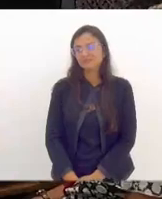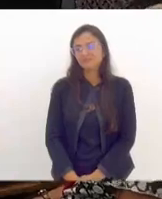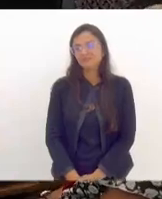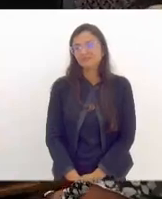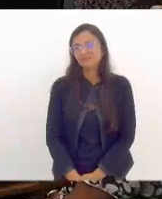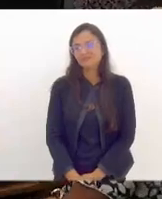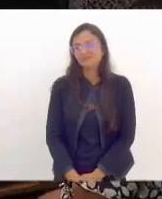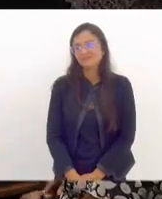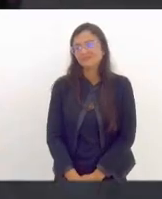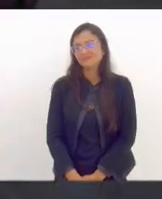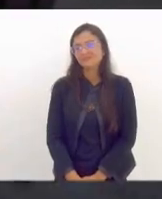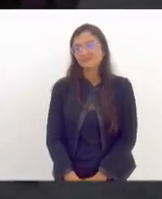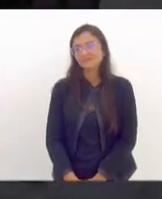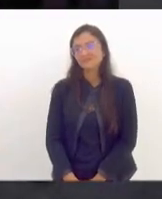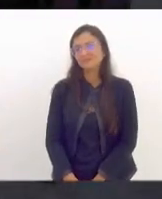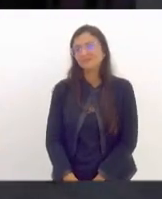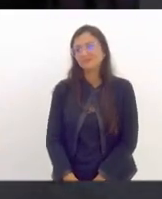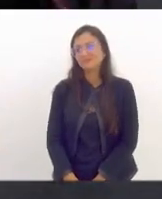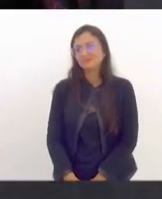bem